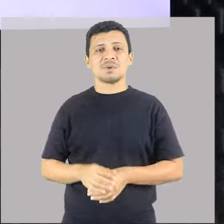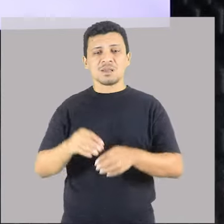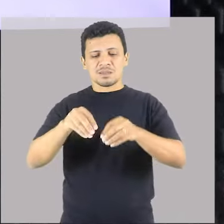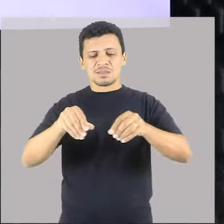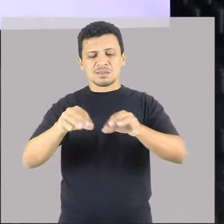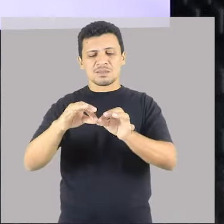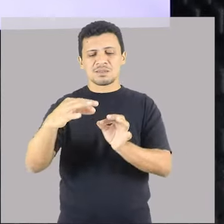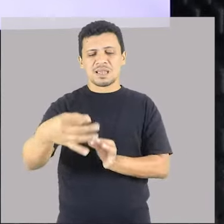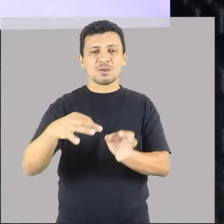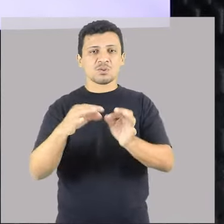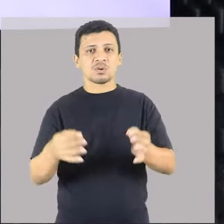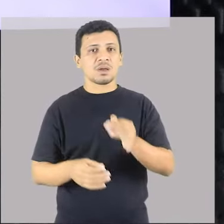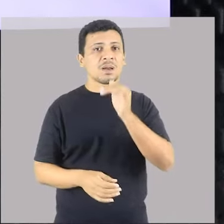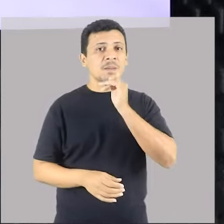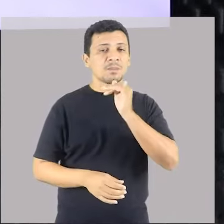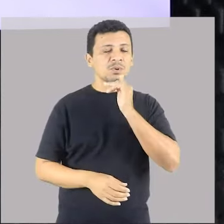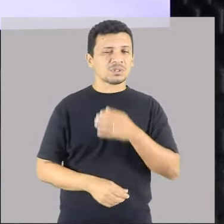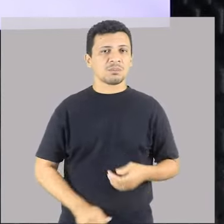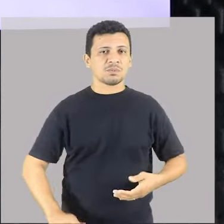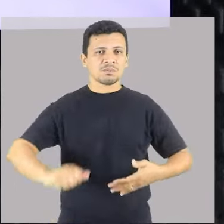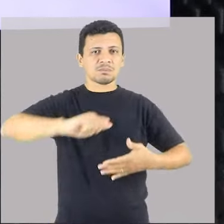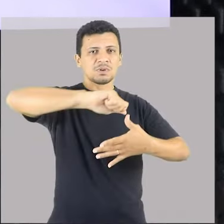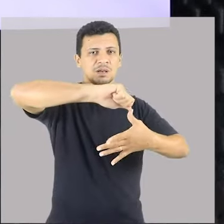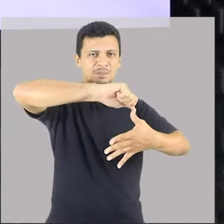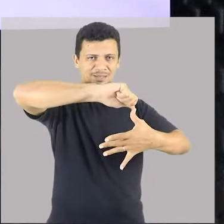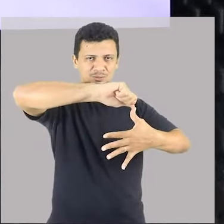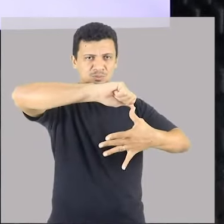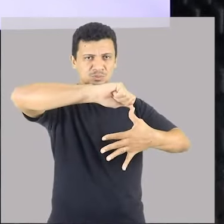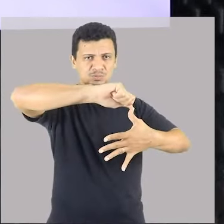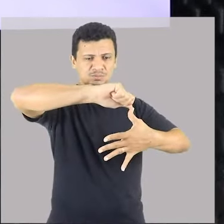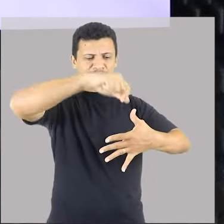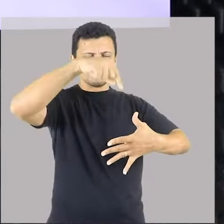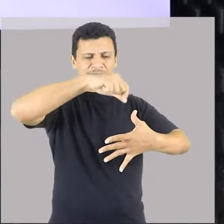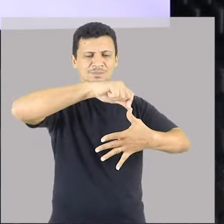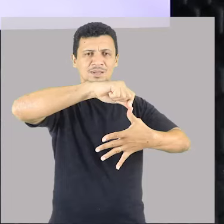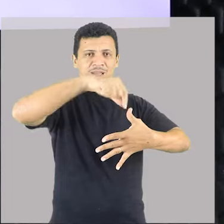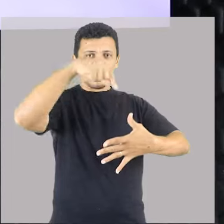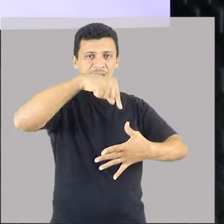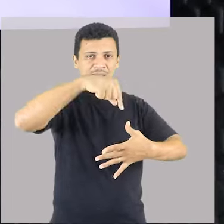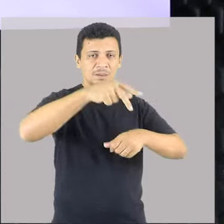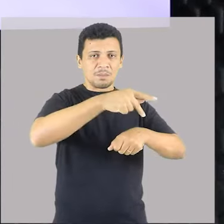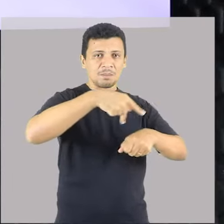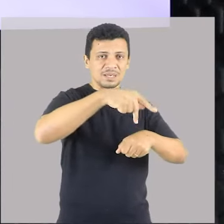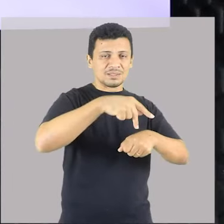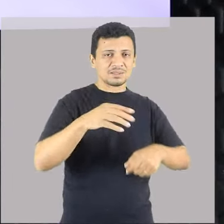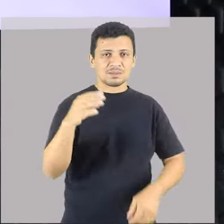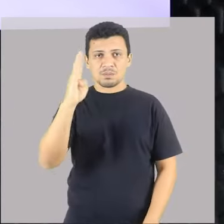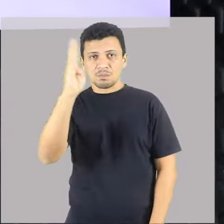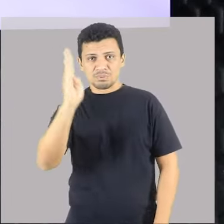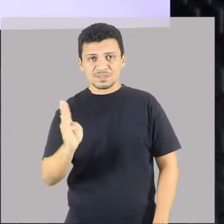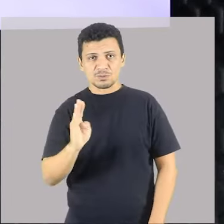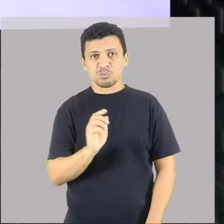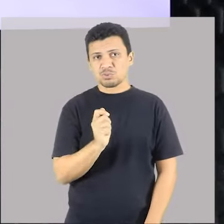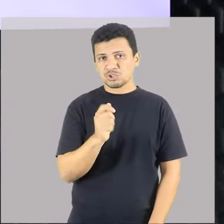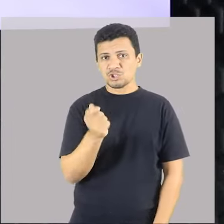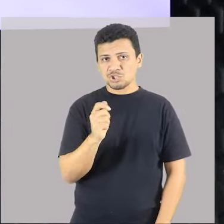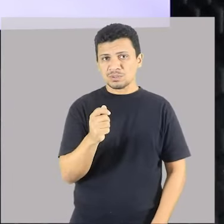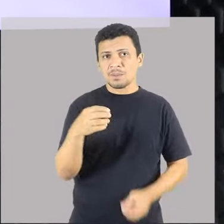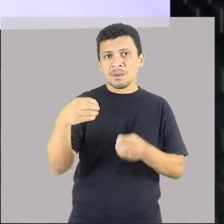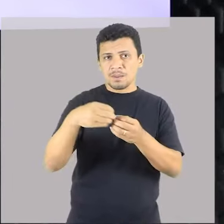exemplo aqui América do Sul Imagina aí por exemplo América do Sul e nós temos os países Brasil e Argentina por exemplo países